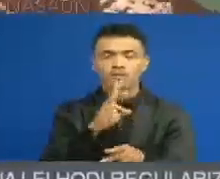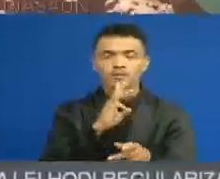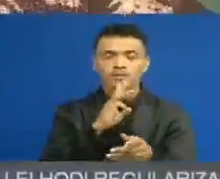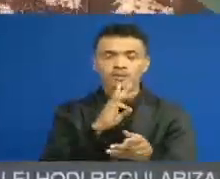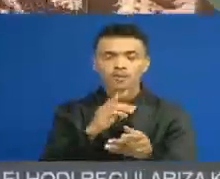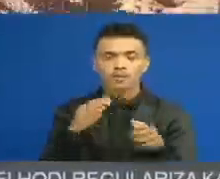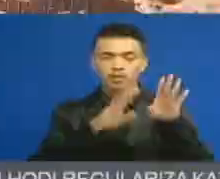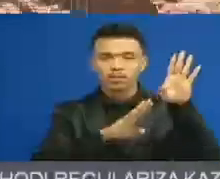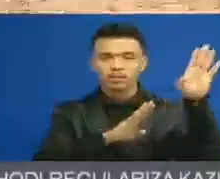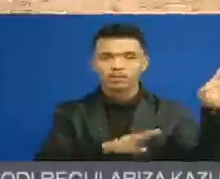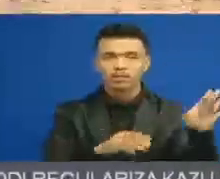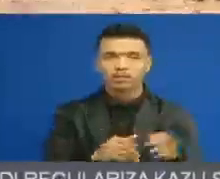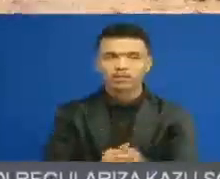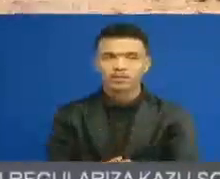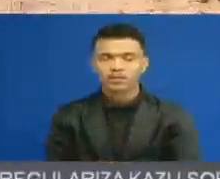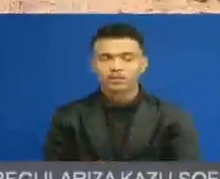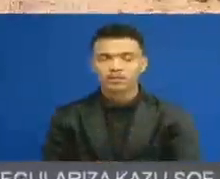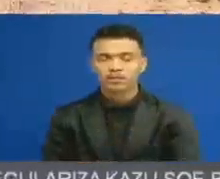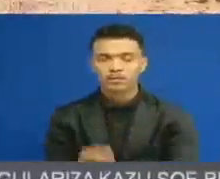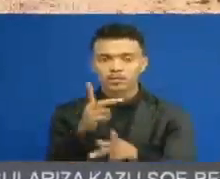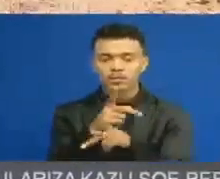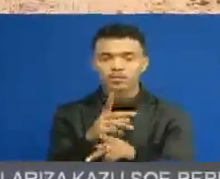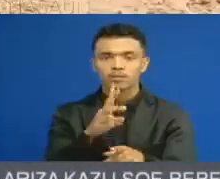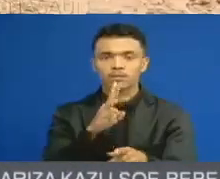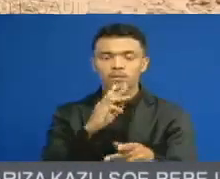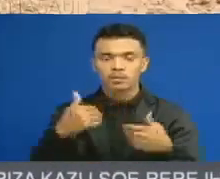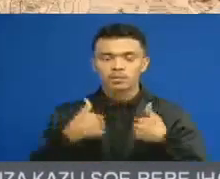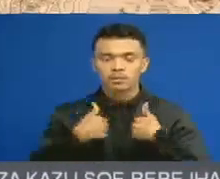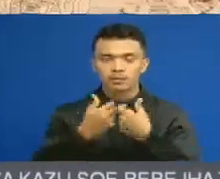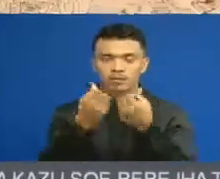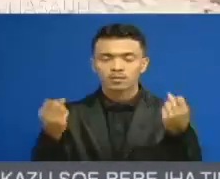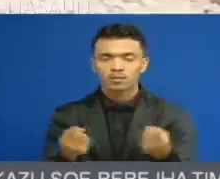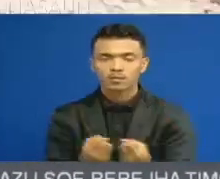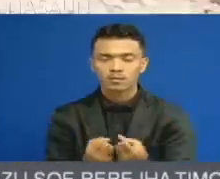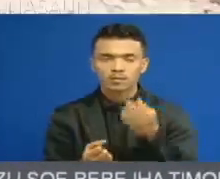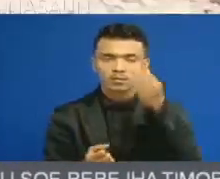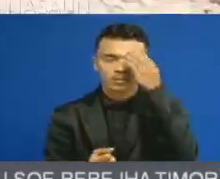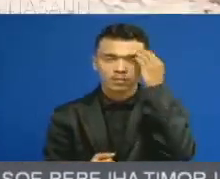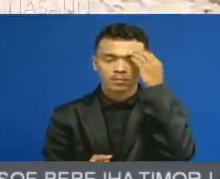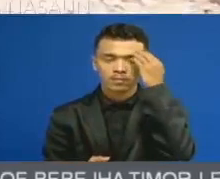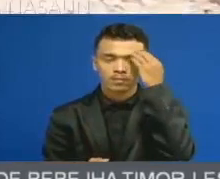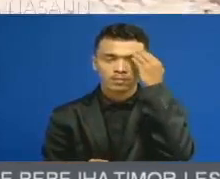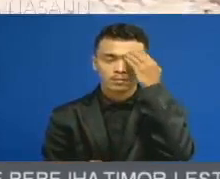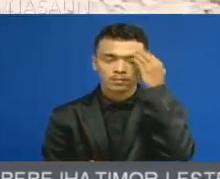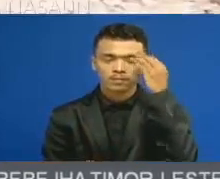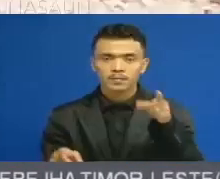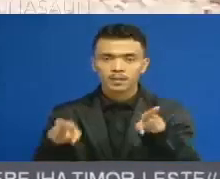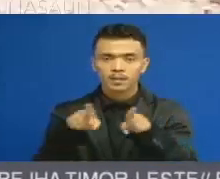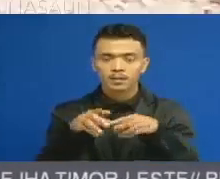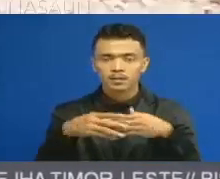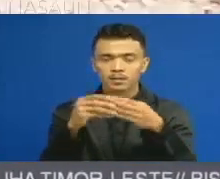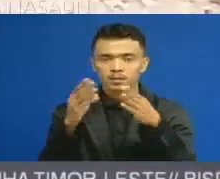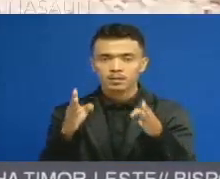foholong nune bele hasae de B2B iha sukularang. Di husi atividade dane, hanesan lideransa komunitari ke